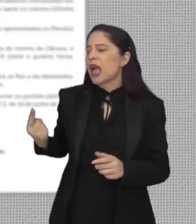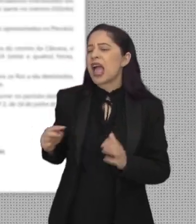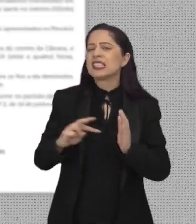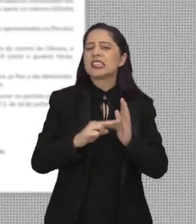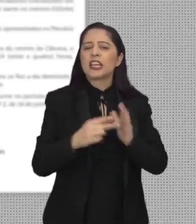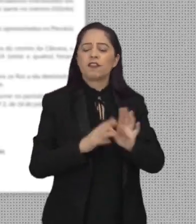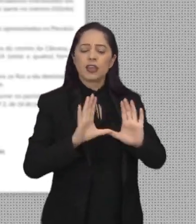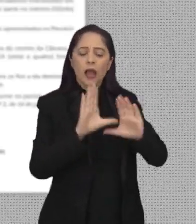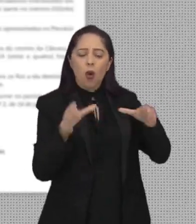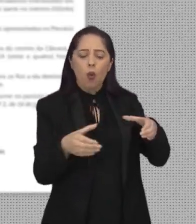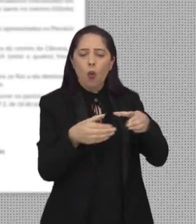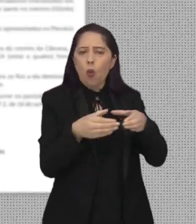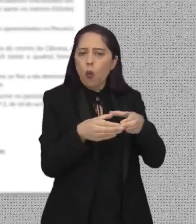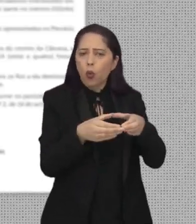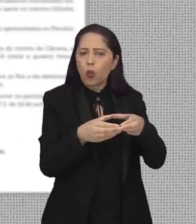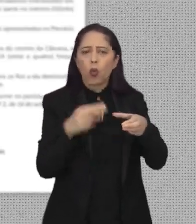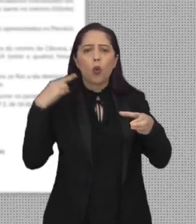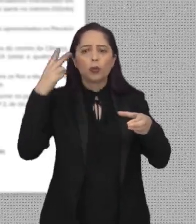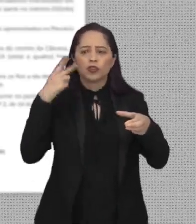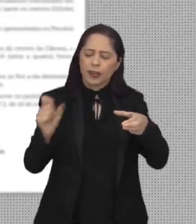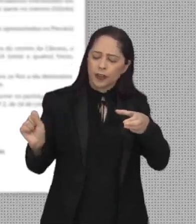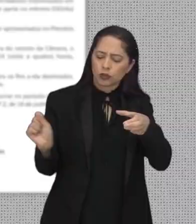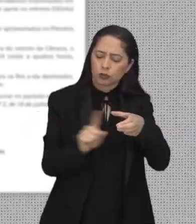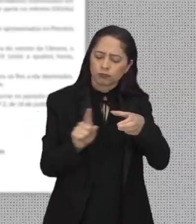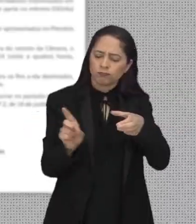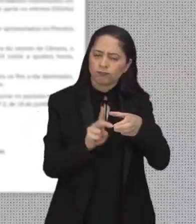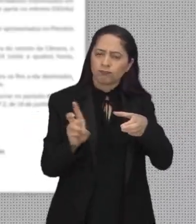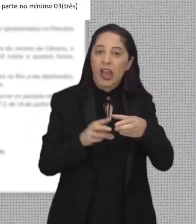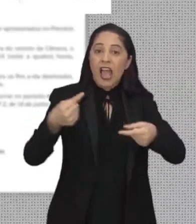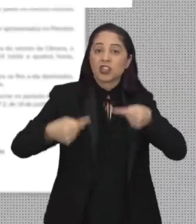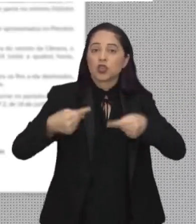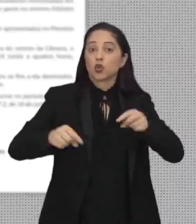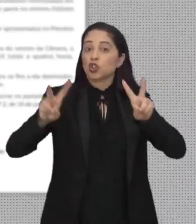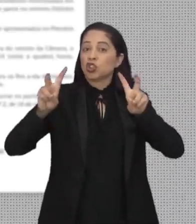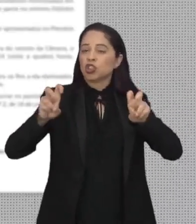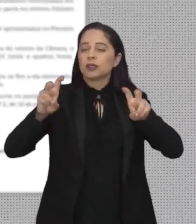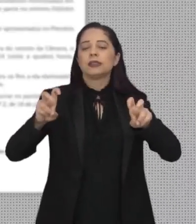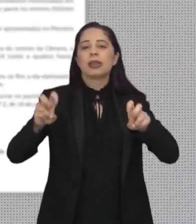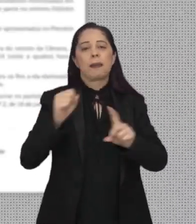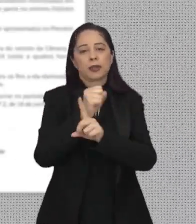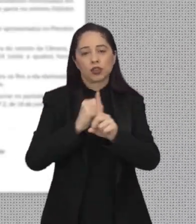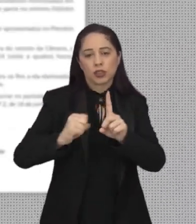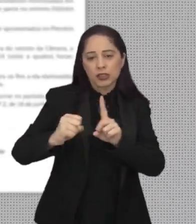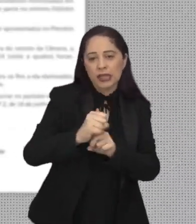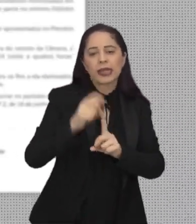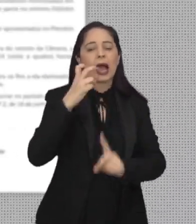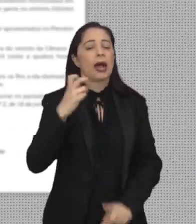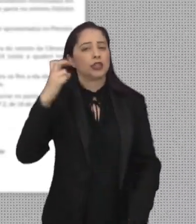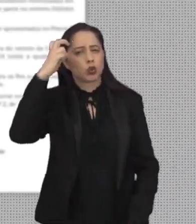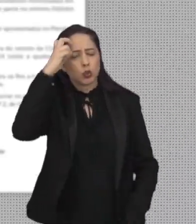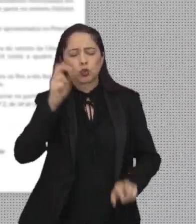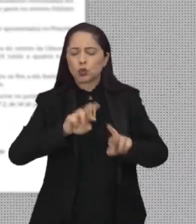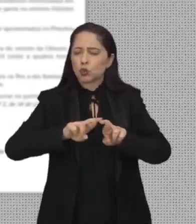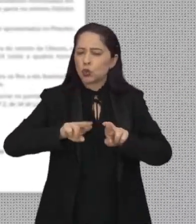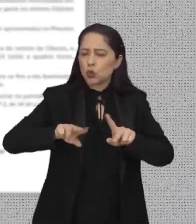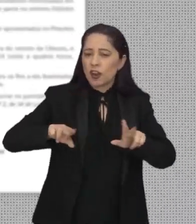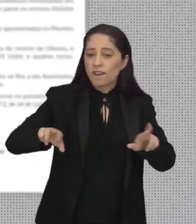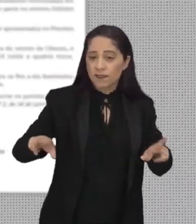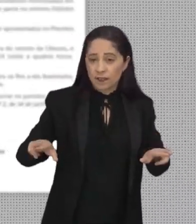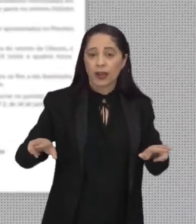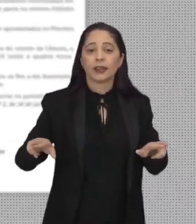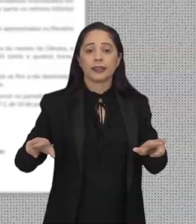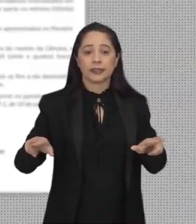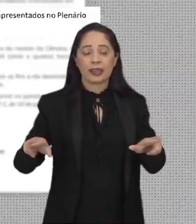debater temas socioeconômicos e culturais de âmbito local. Elas também precisam ser compostas por, no mínimo,